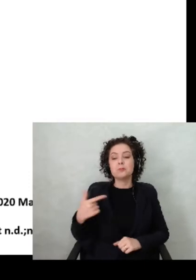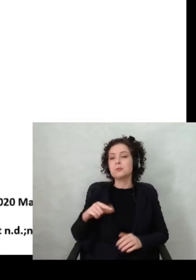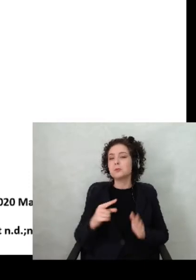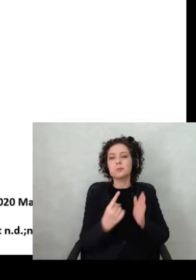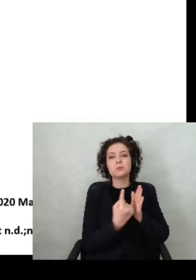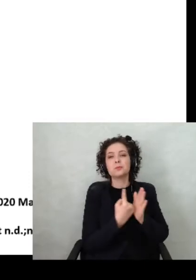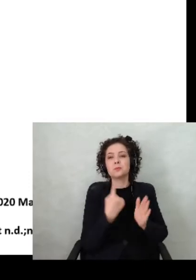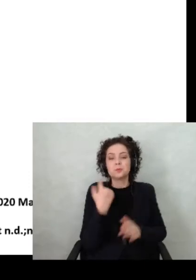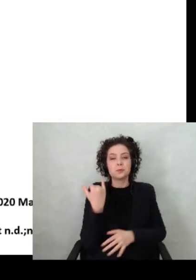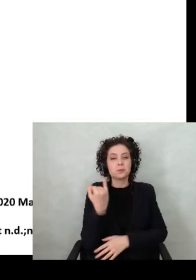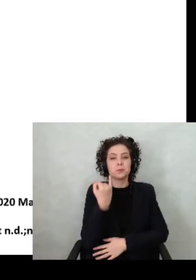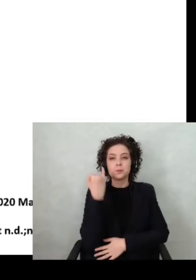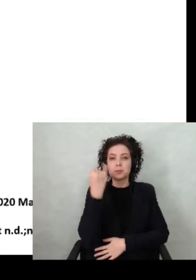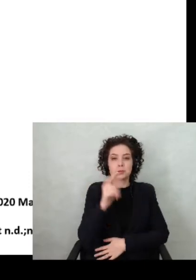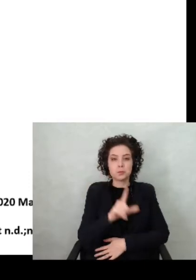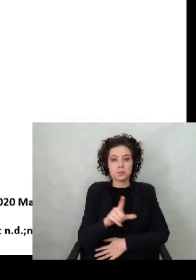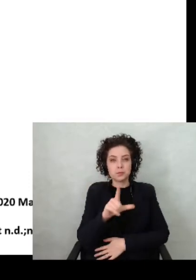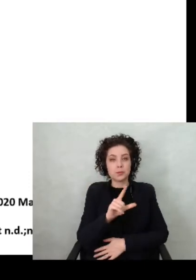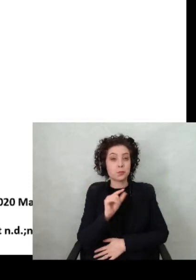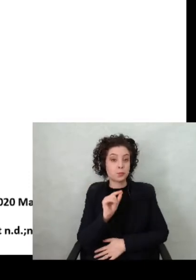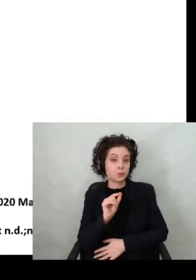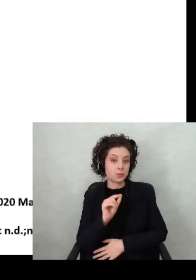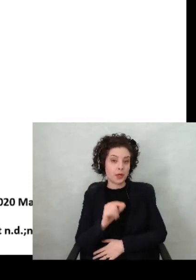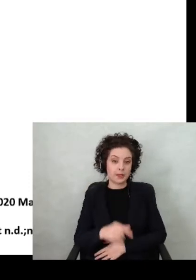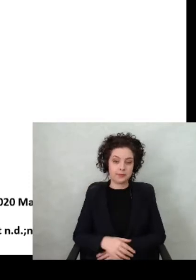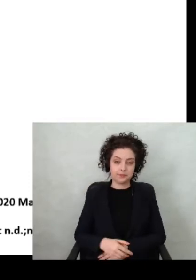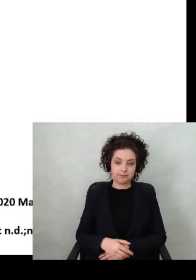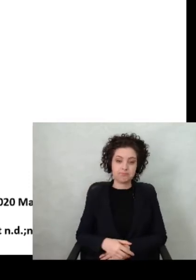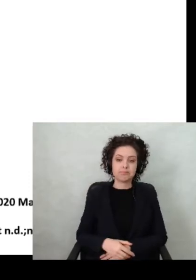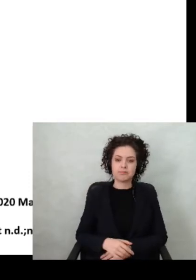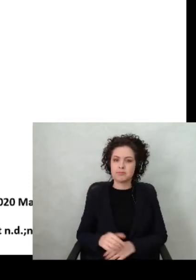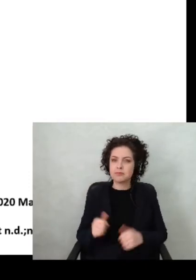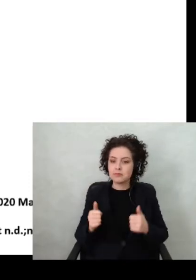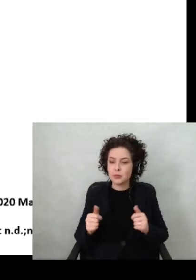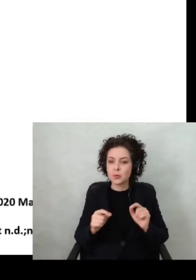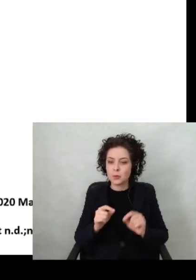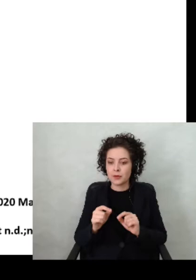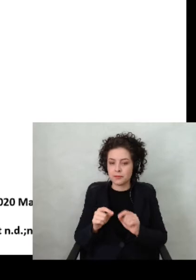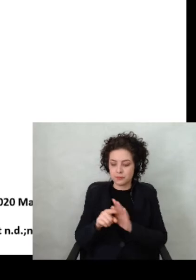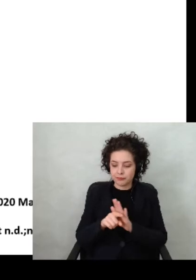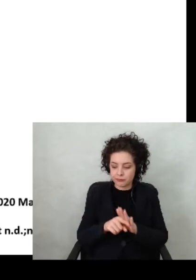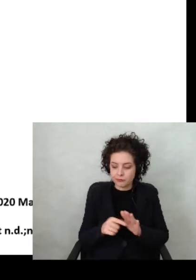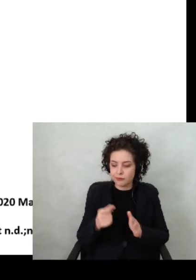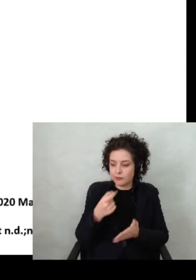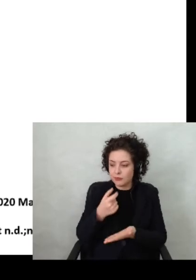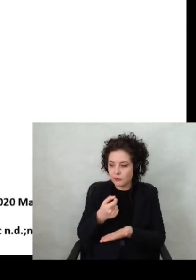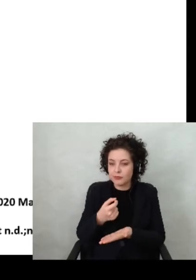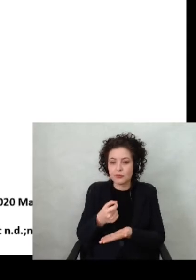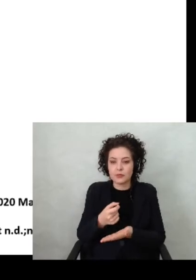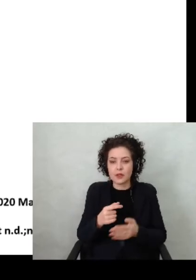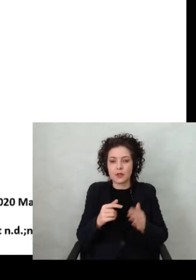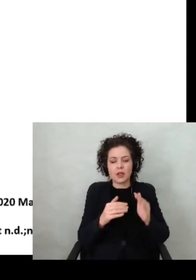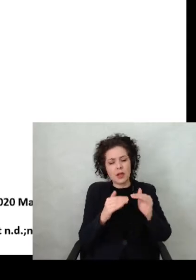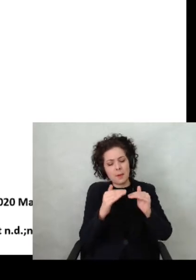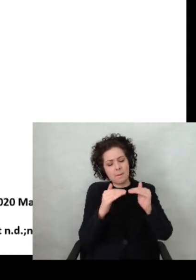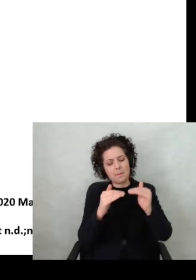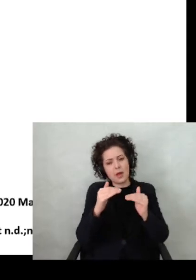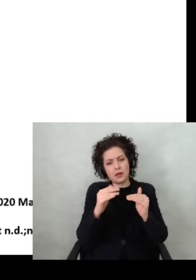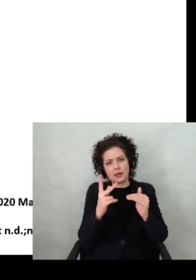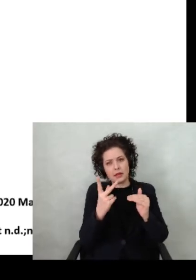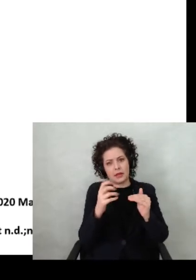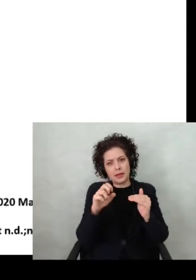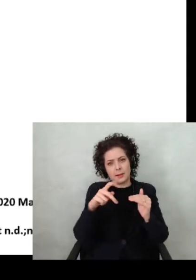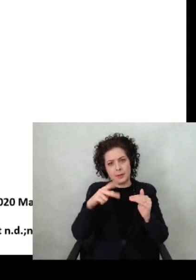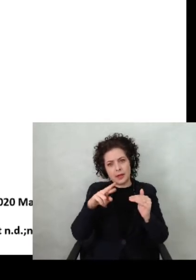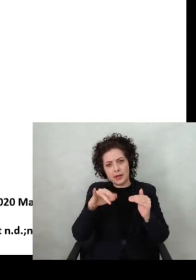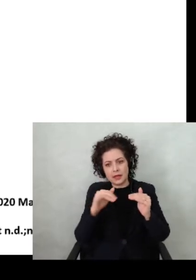importante na literatura é se vale a pena fazer tromboprofilaxia com doses intermediárias de heparina, ou seja,